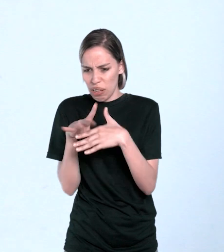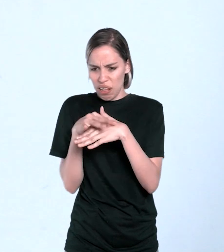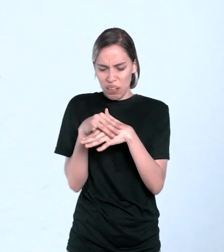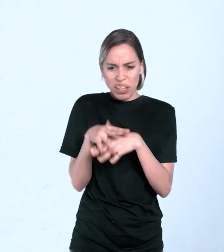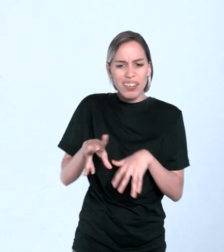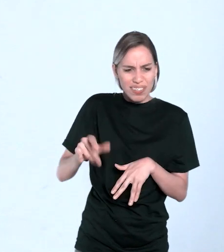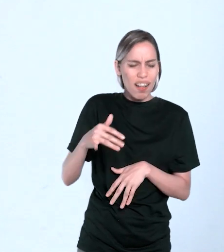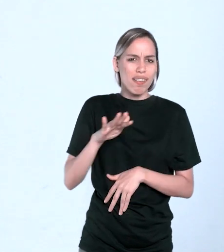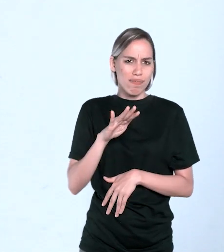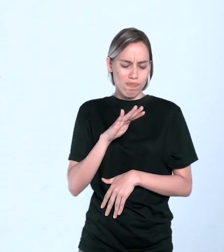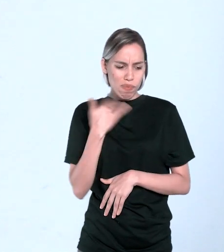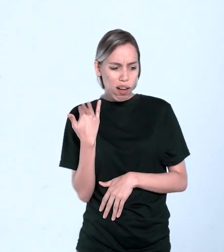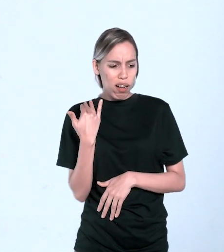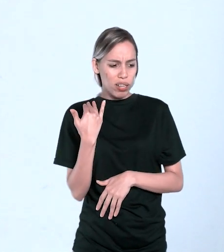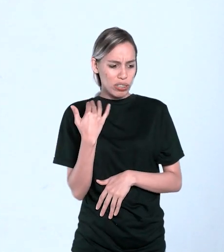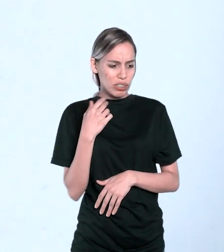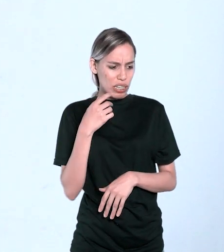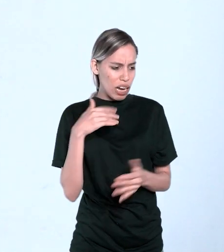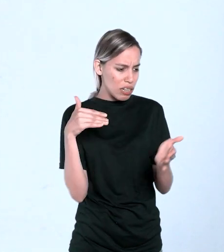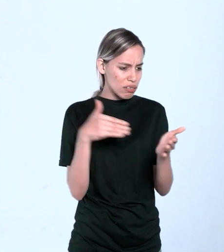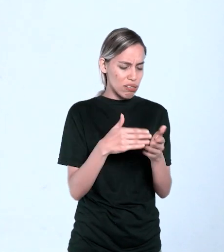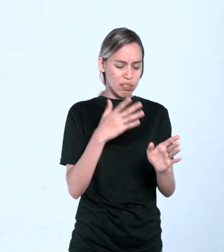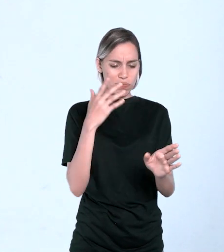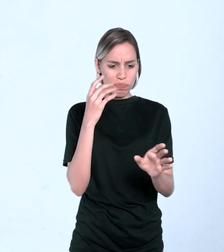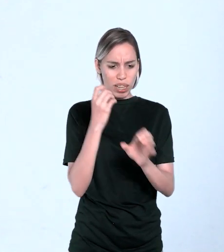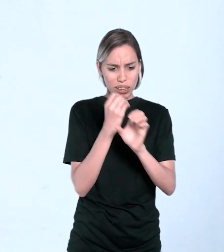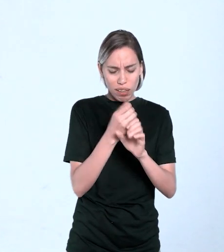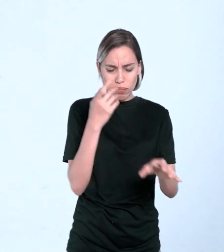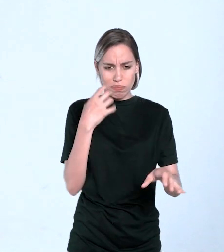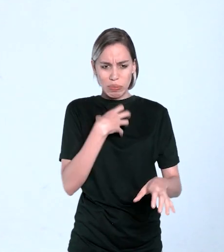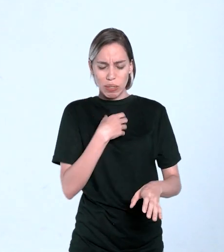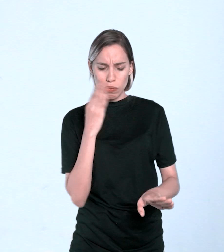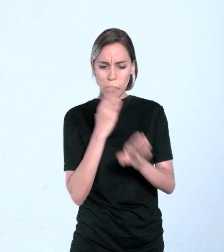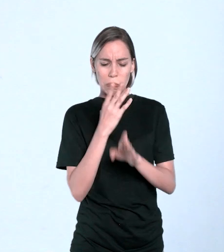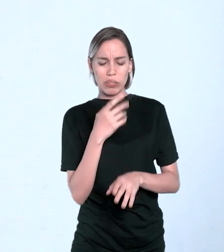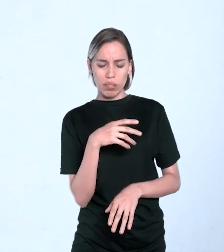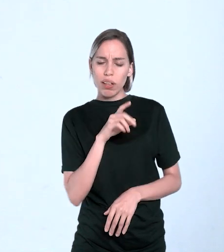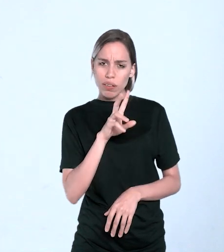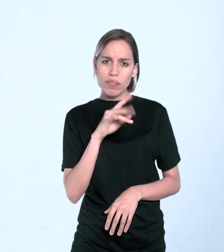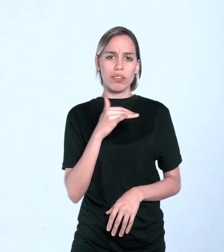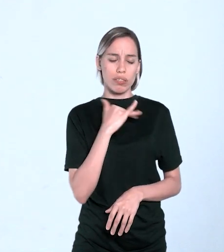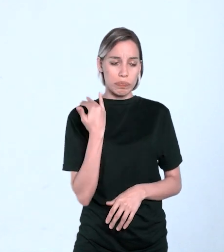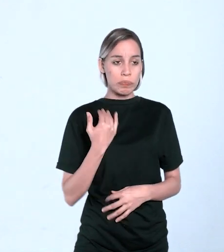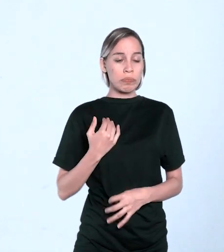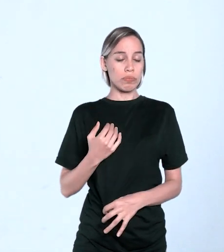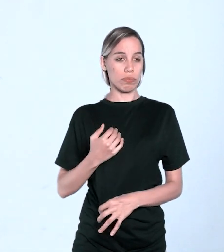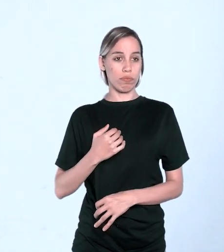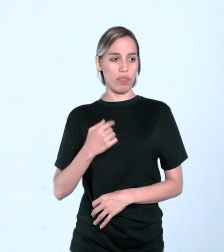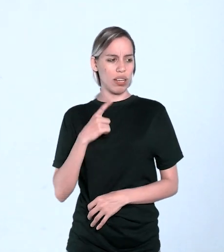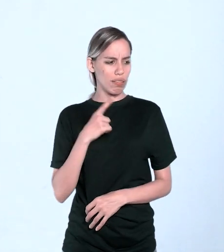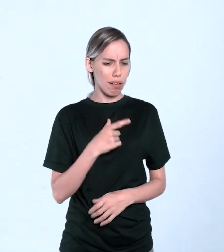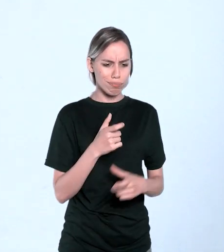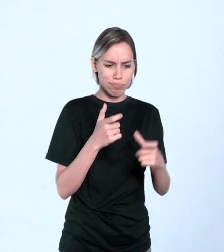capazes de matar antes que a ciência as batizasse. Viu açougues frequentados por cachorros, mercearias ocupadas por galos